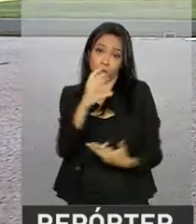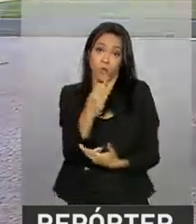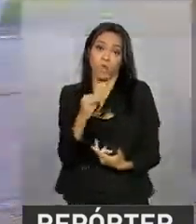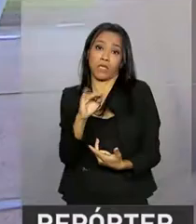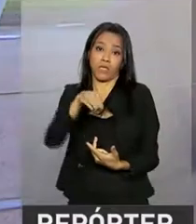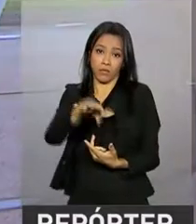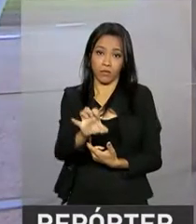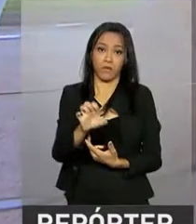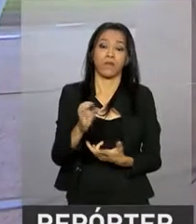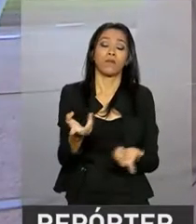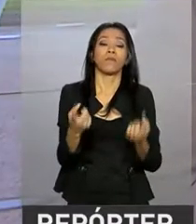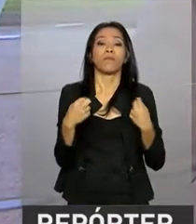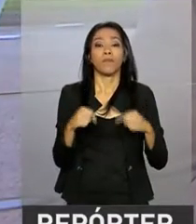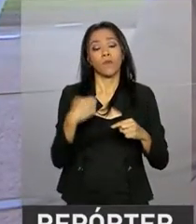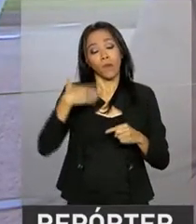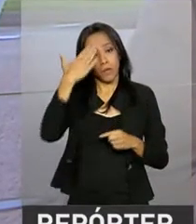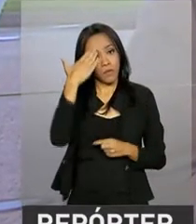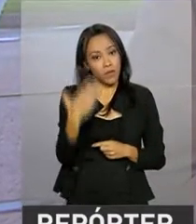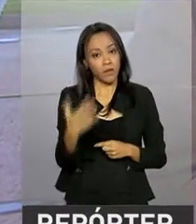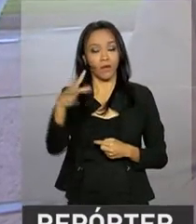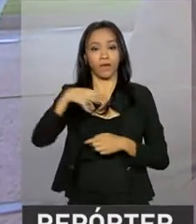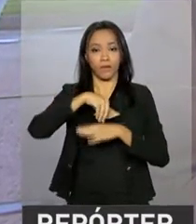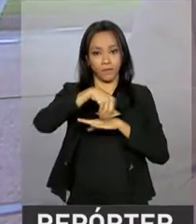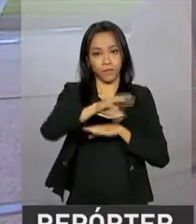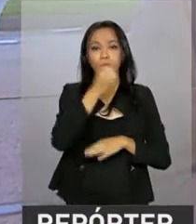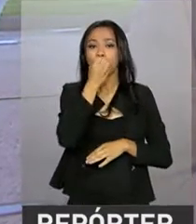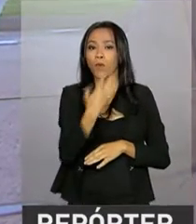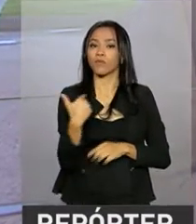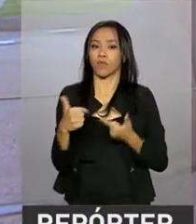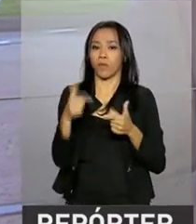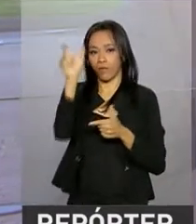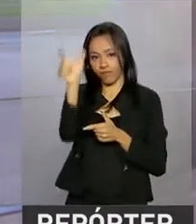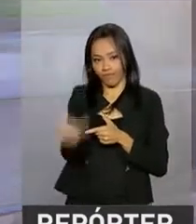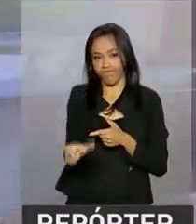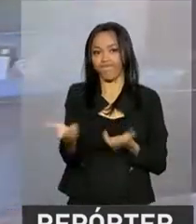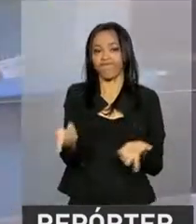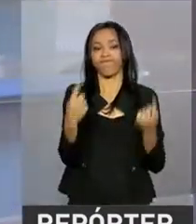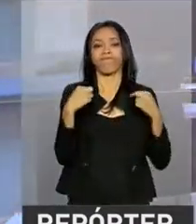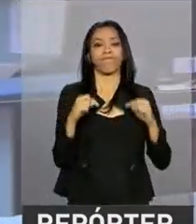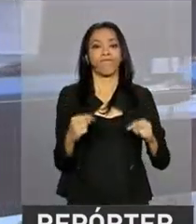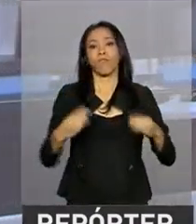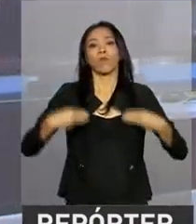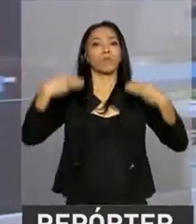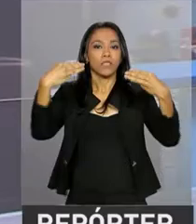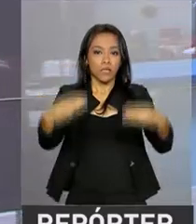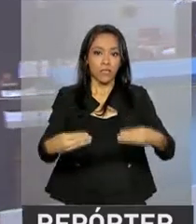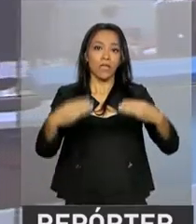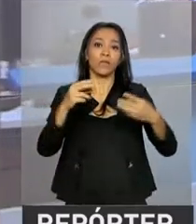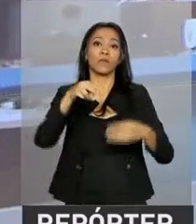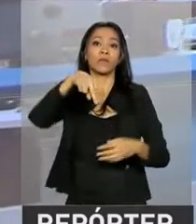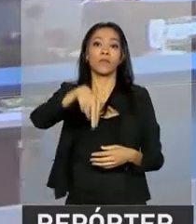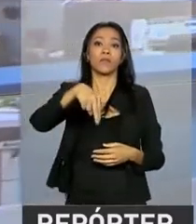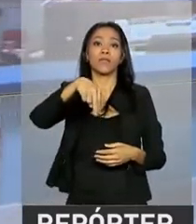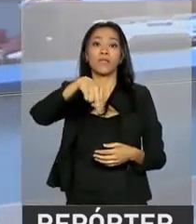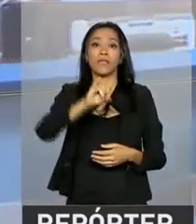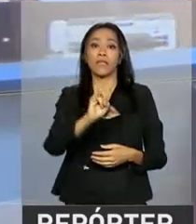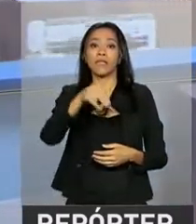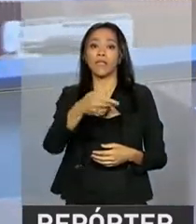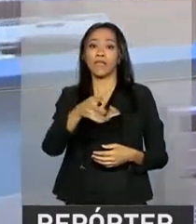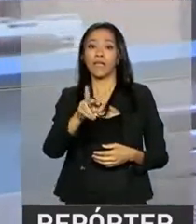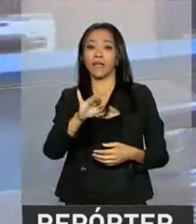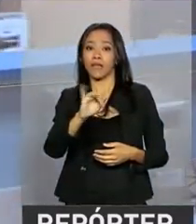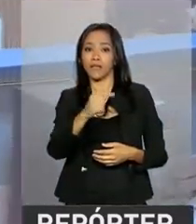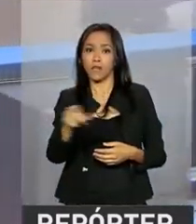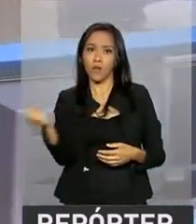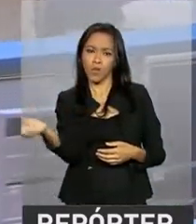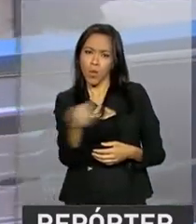com você. Obrigada, João Pedro, pelas suas informações. Bom trabalho para você. E olha, o Ministério da Integração Nacional inicia uma nova fase de